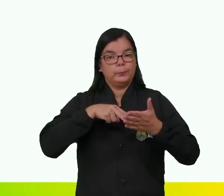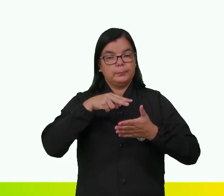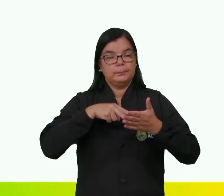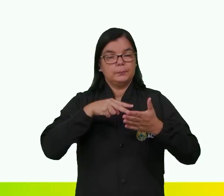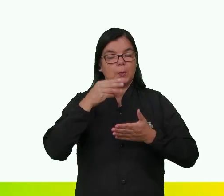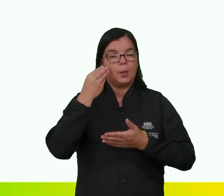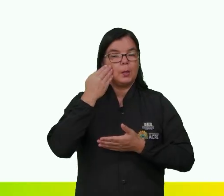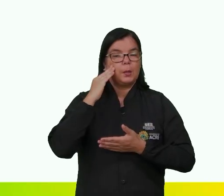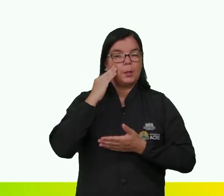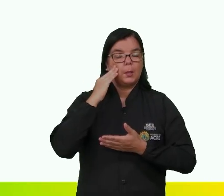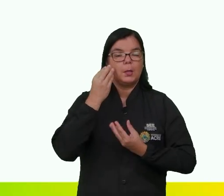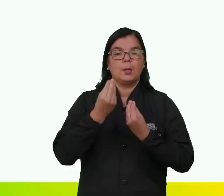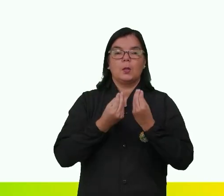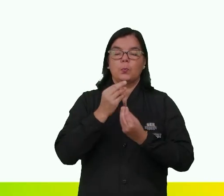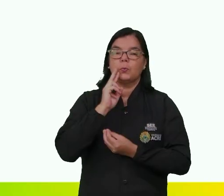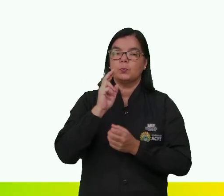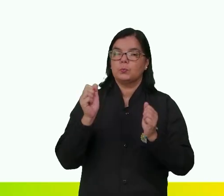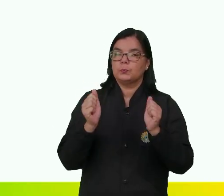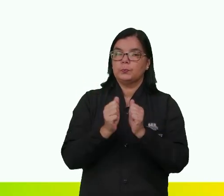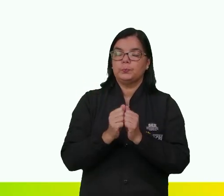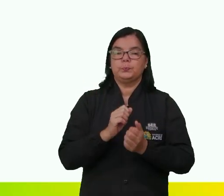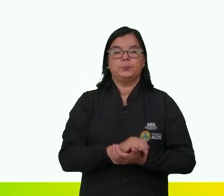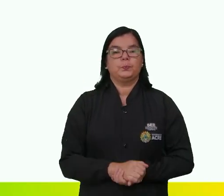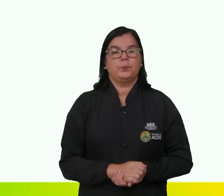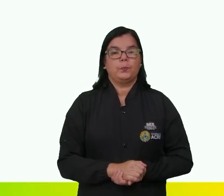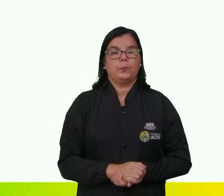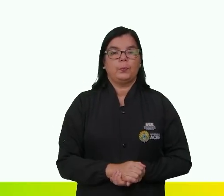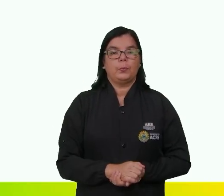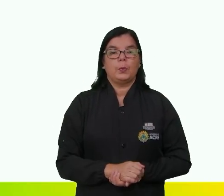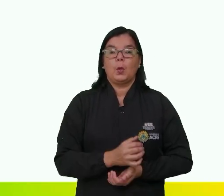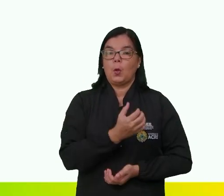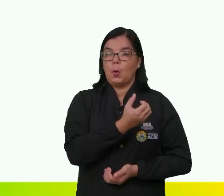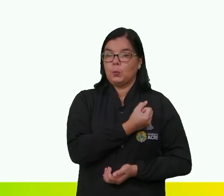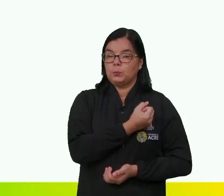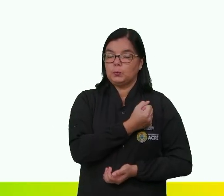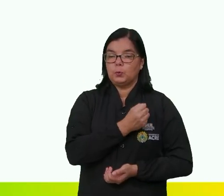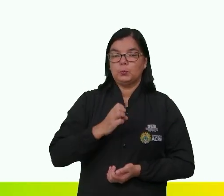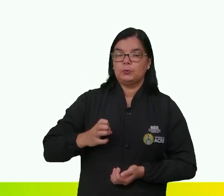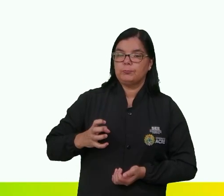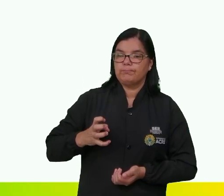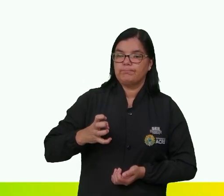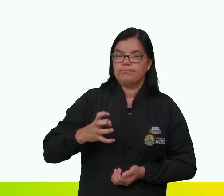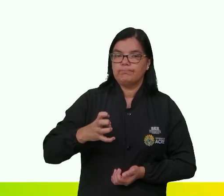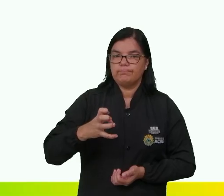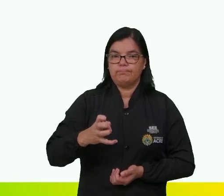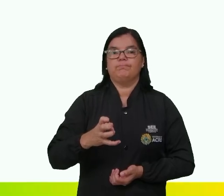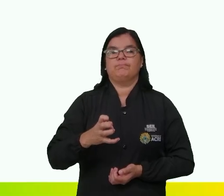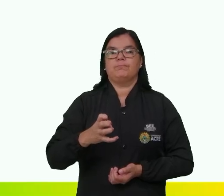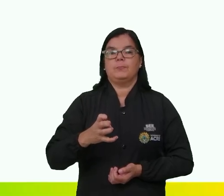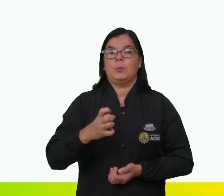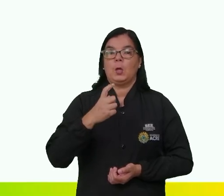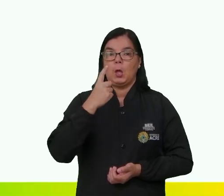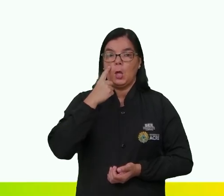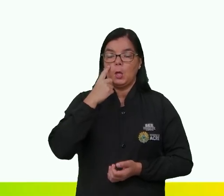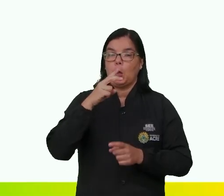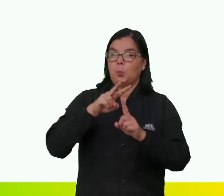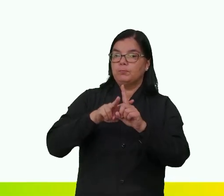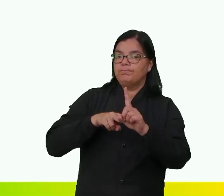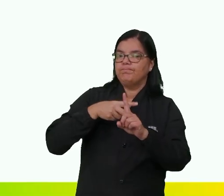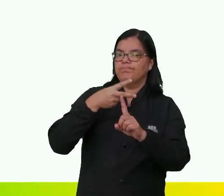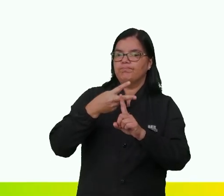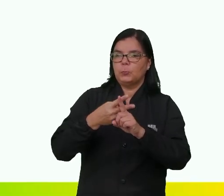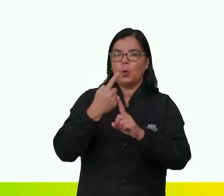tentar entender e resolver juntos. O número de bactérias em uma cultura dobra a cada hora.